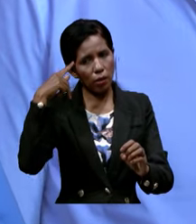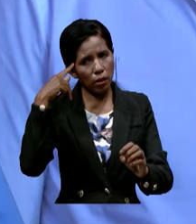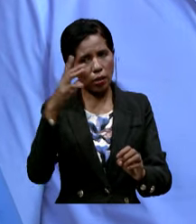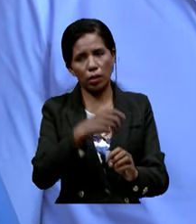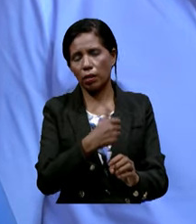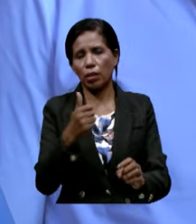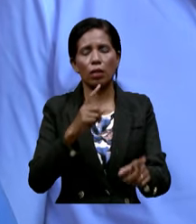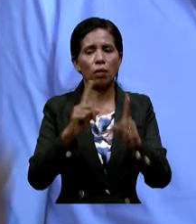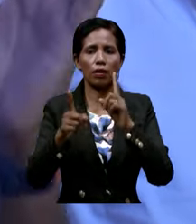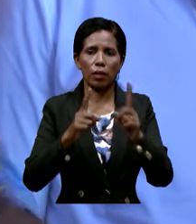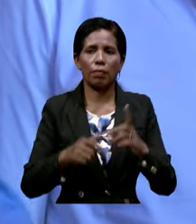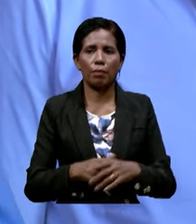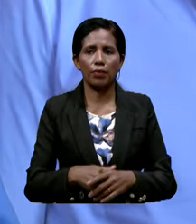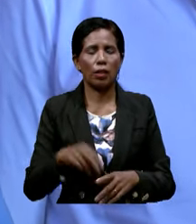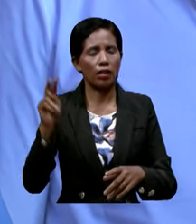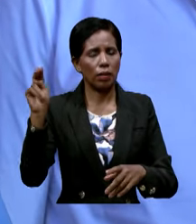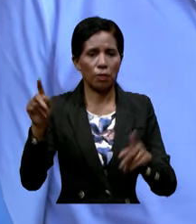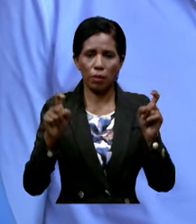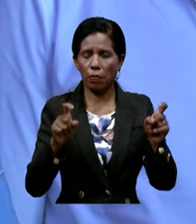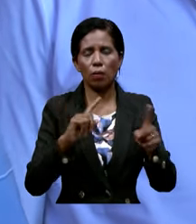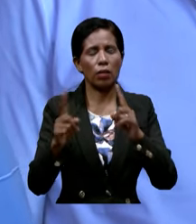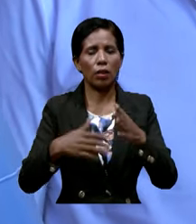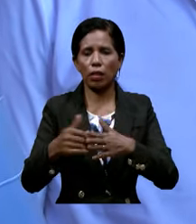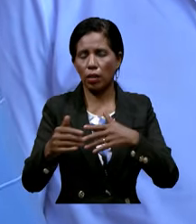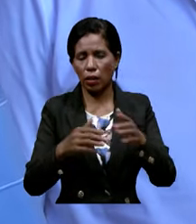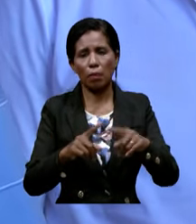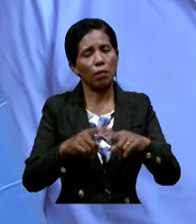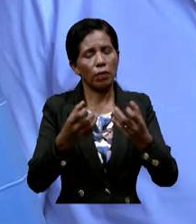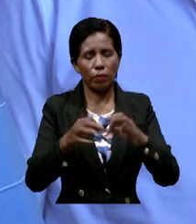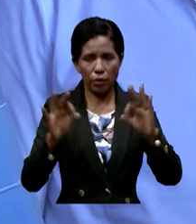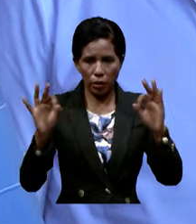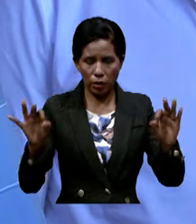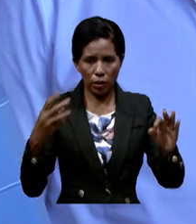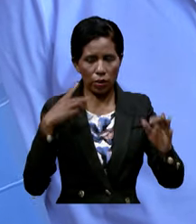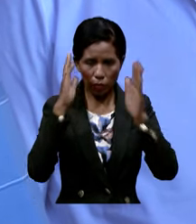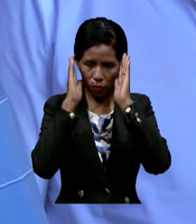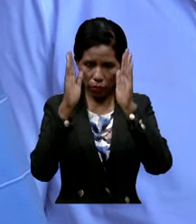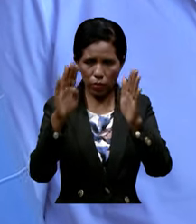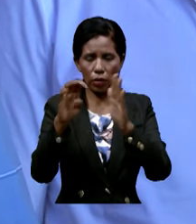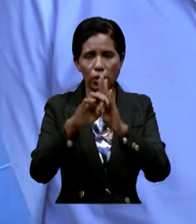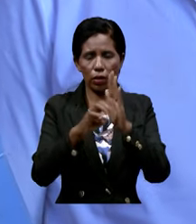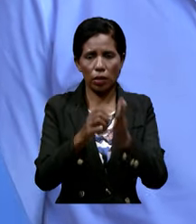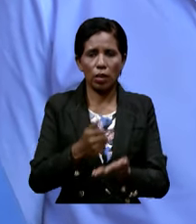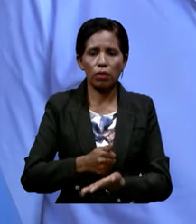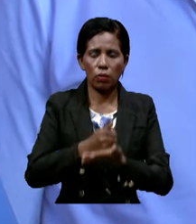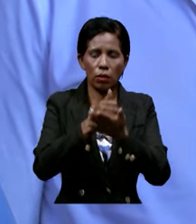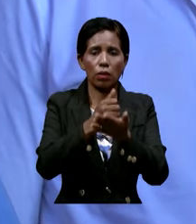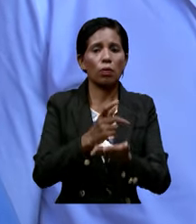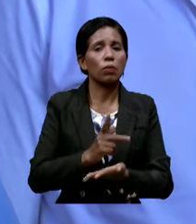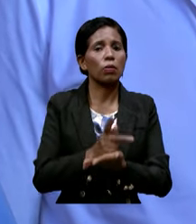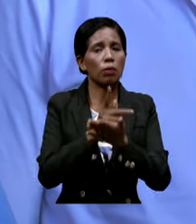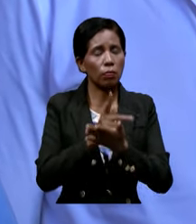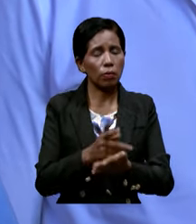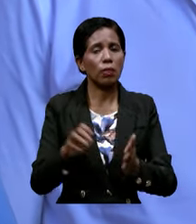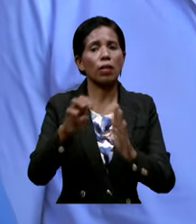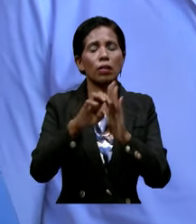tem que colher, e não vai, e não vai, mas outra hora tem que sentir o Estado para ele contribuir para o Estado e não rodear. Também não é povo